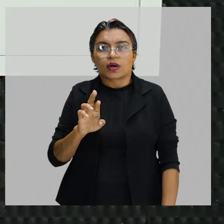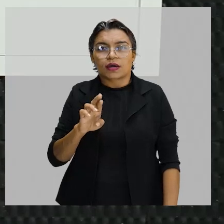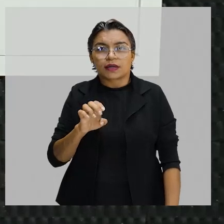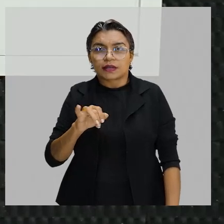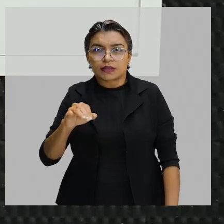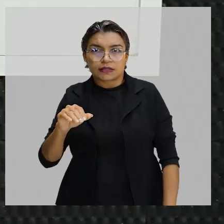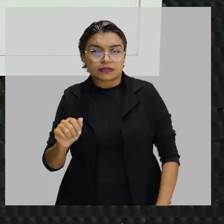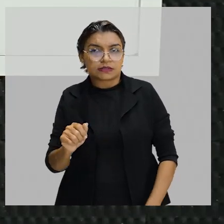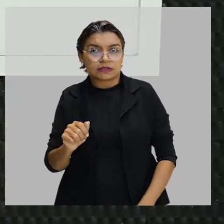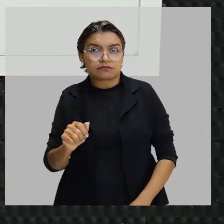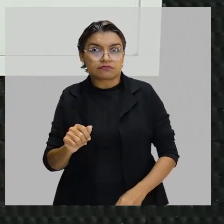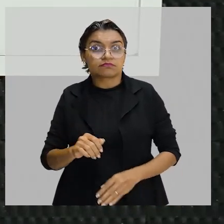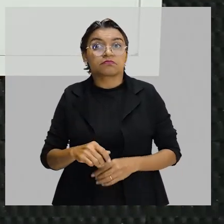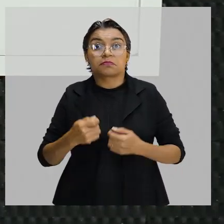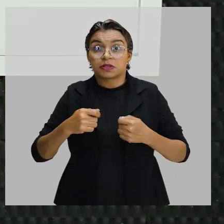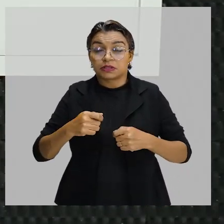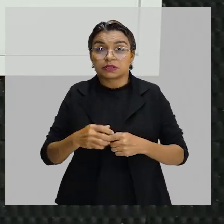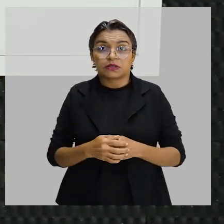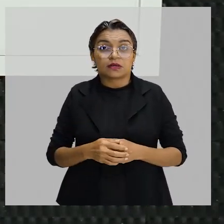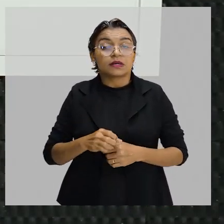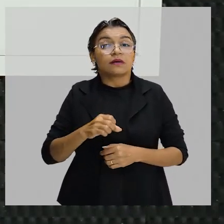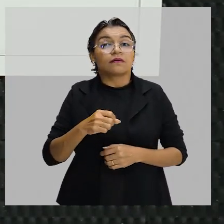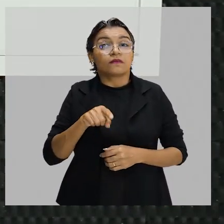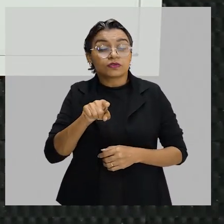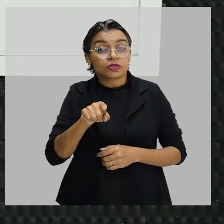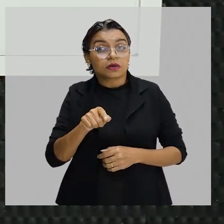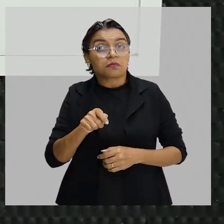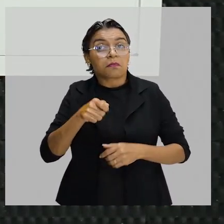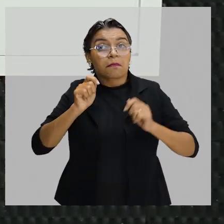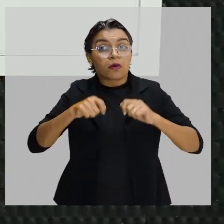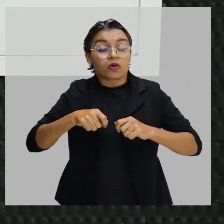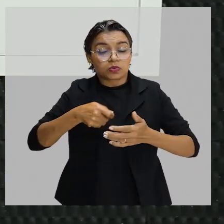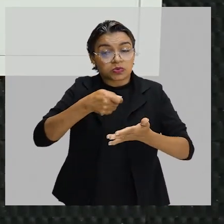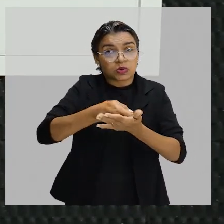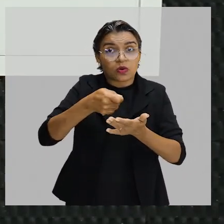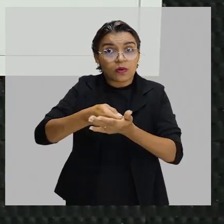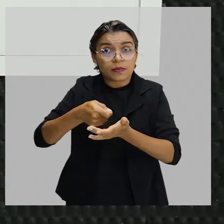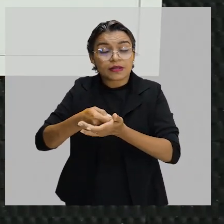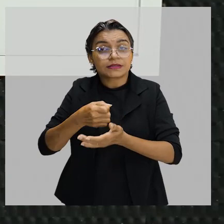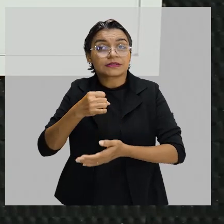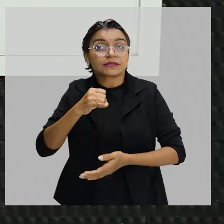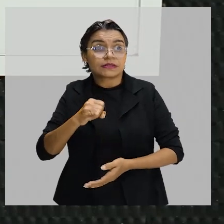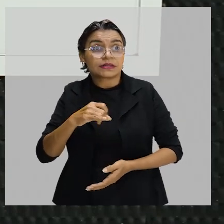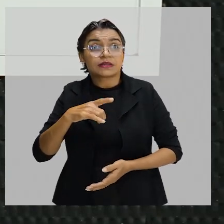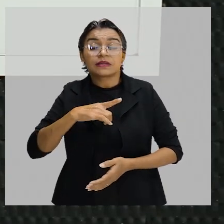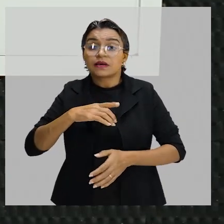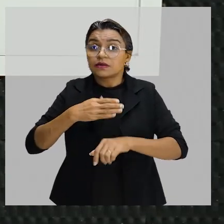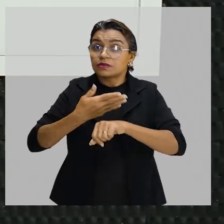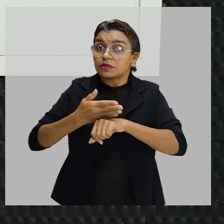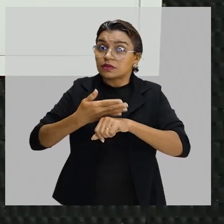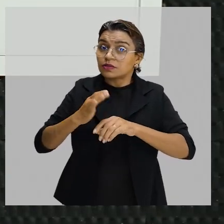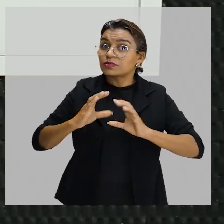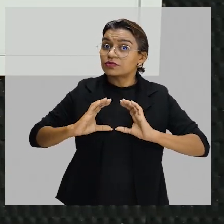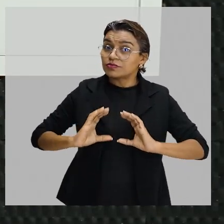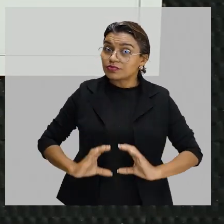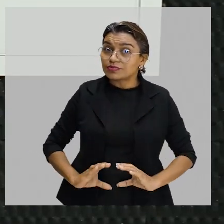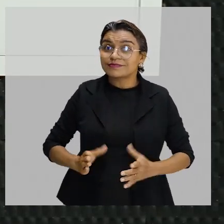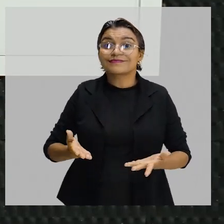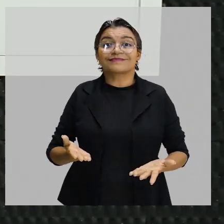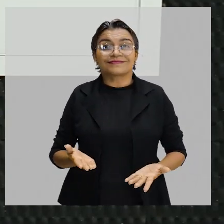só pode cobrar, principalmente se você tiver um exercício constante